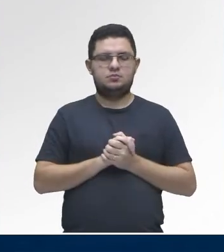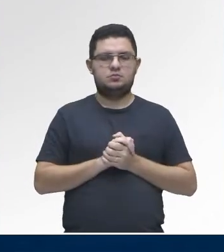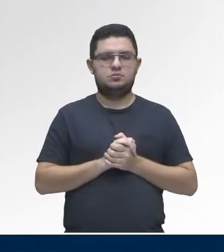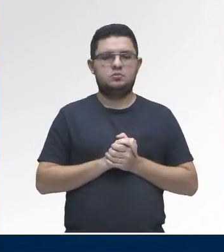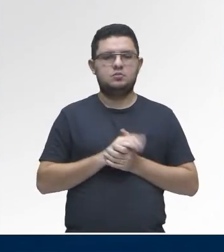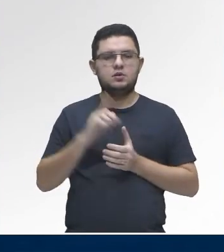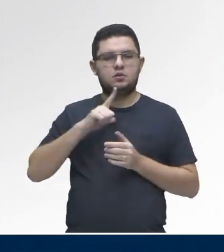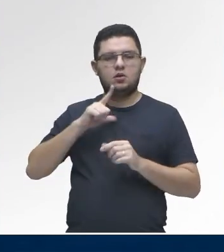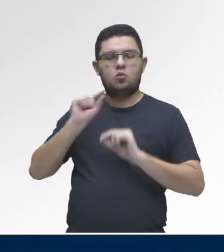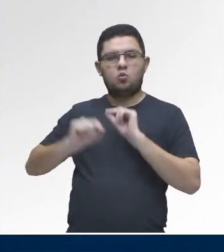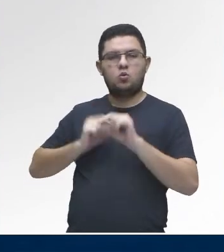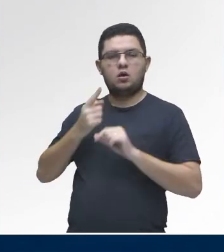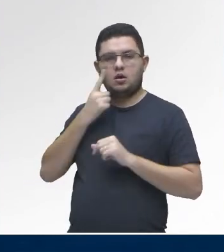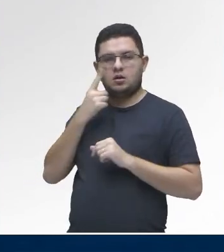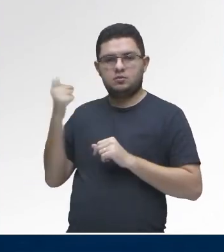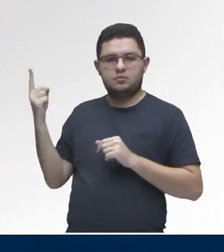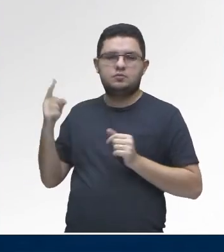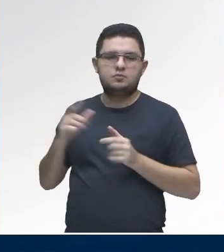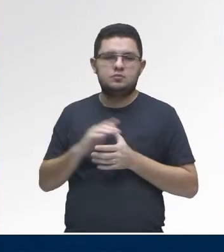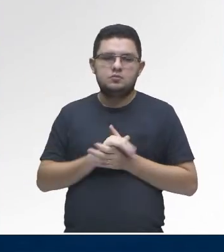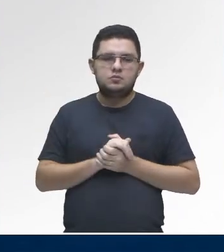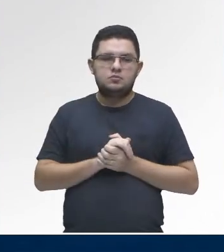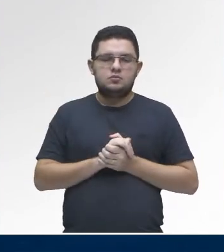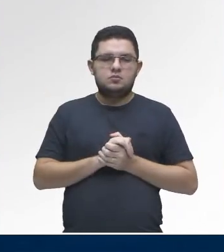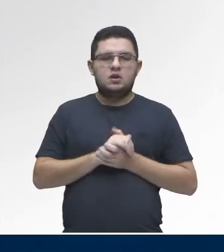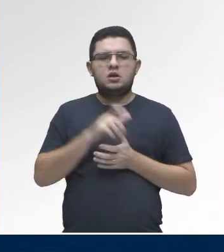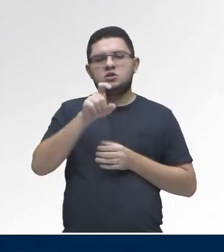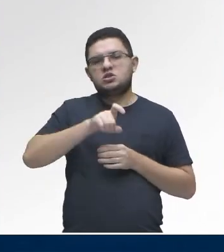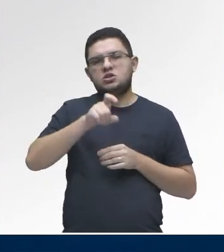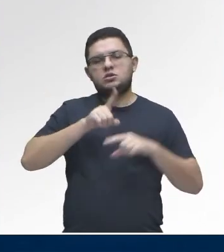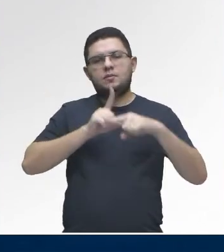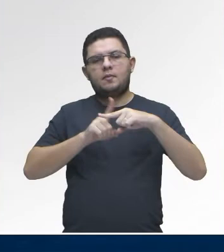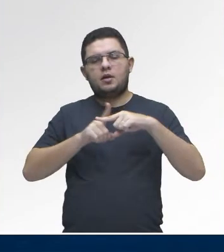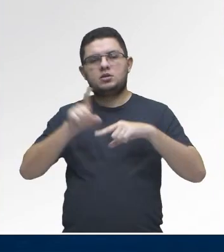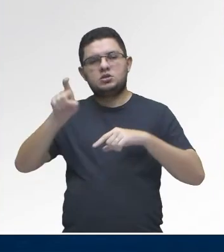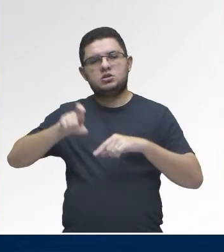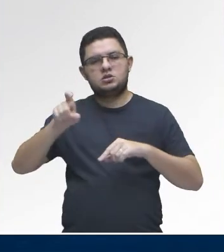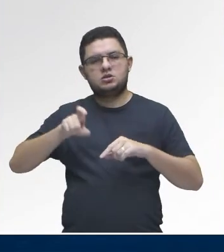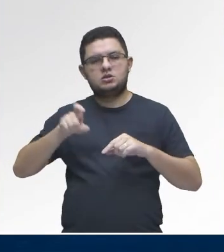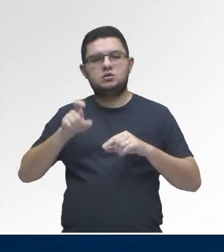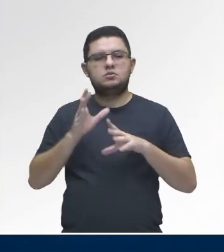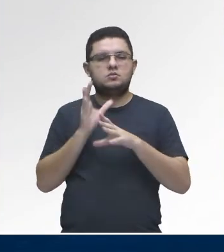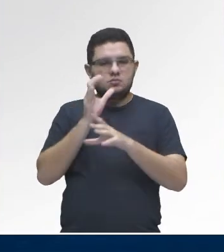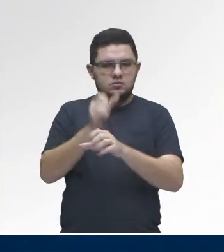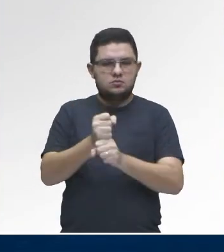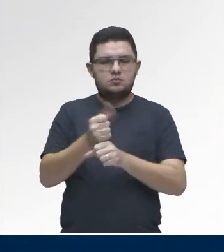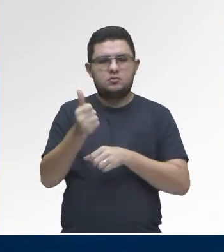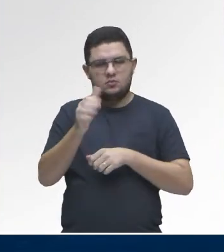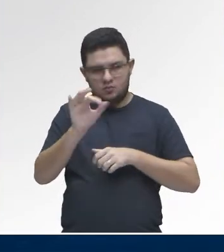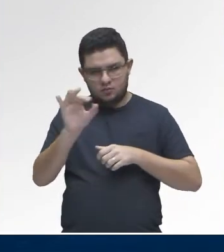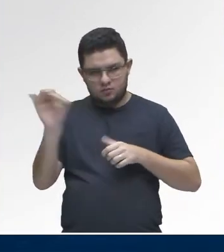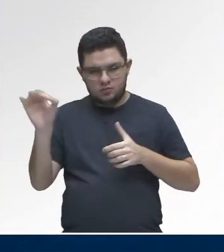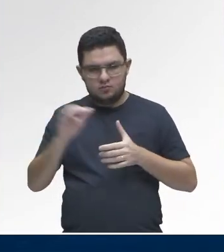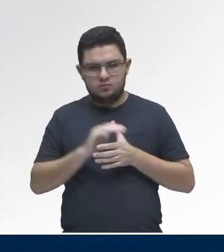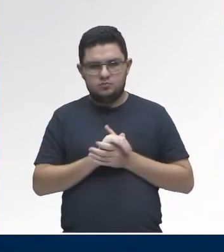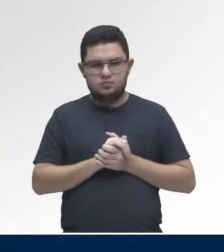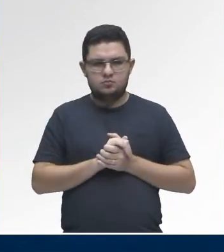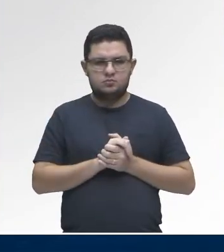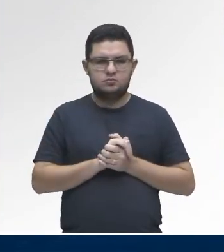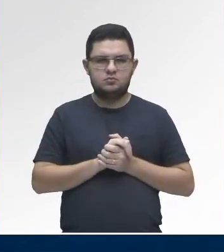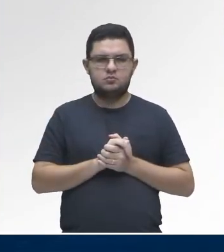lado esses dois valores de x e do outro lado o valor de 100. Então, se a gente pensar qual é o valor